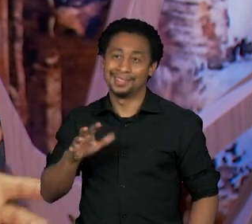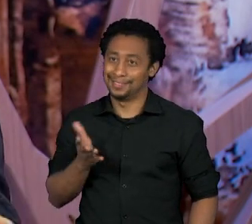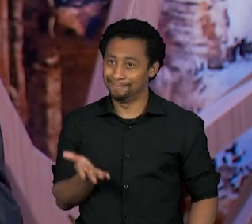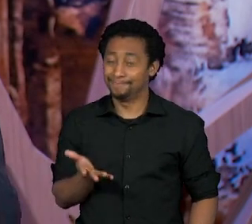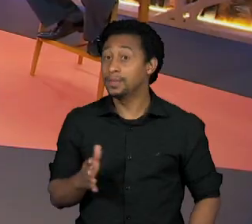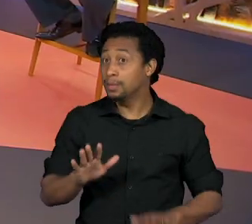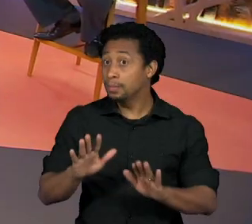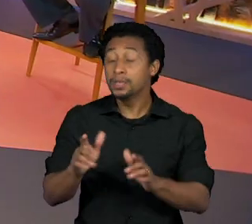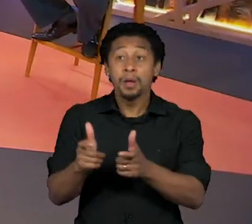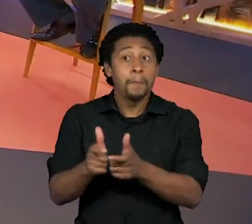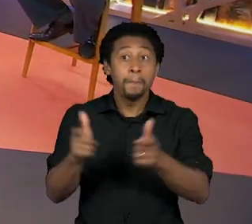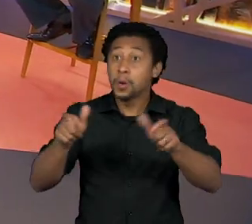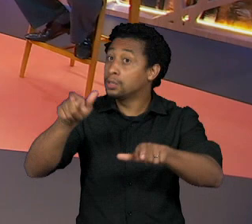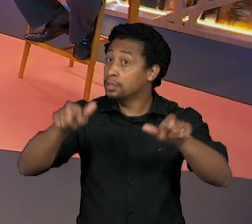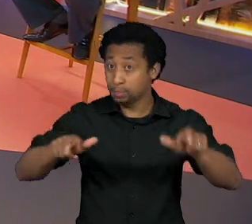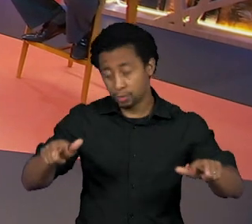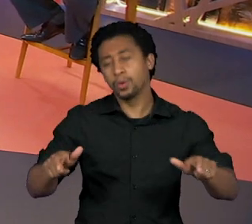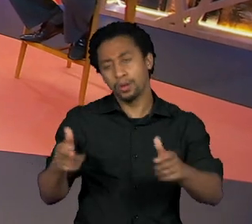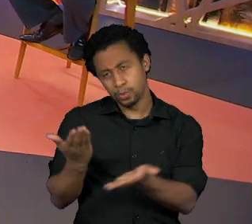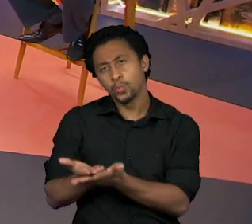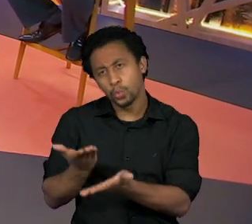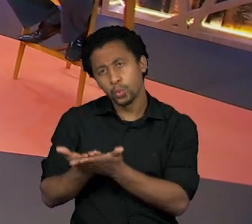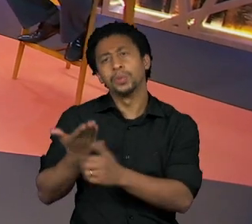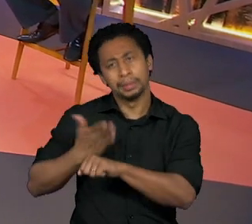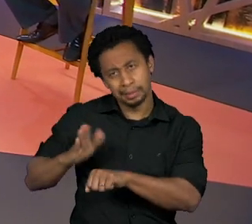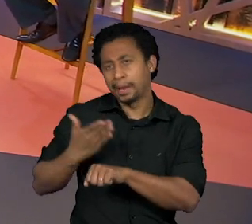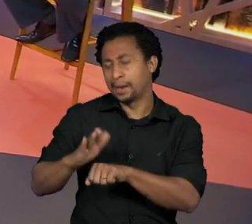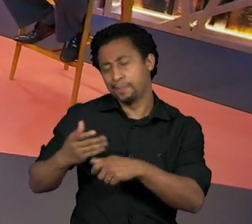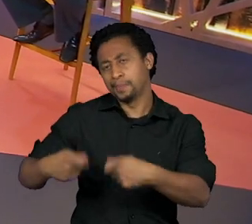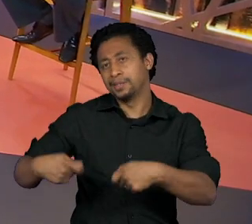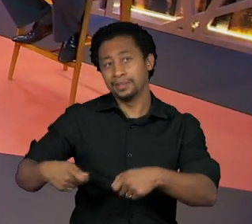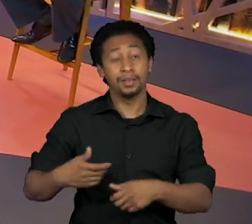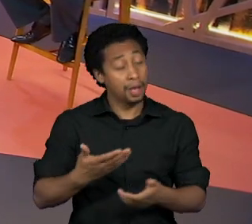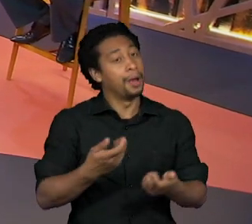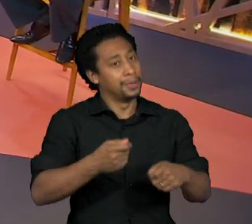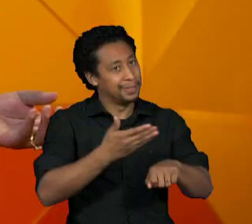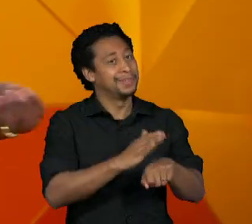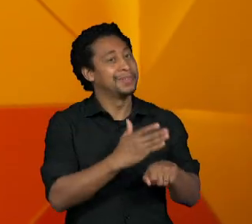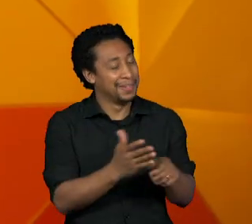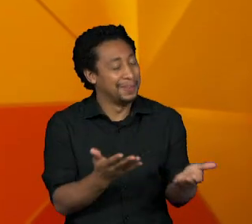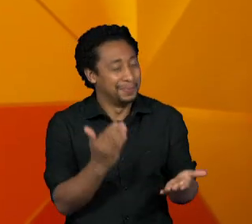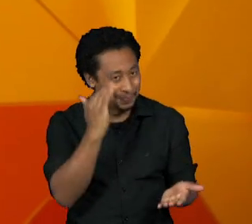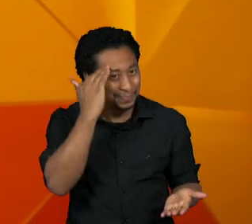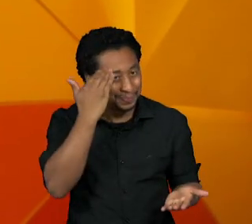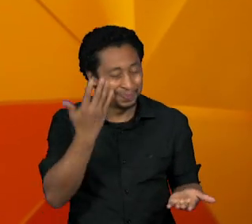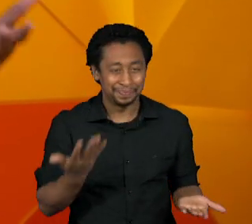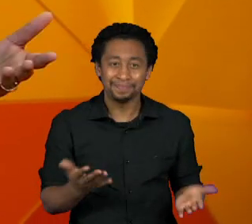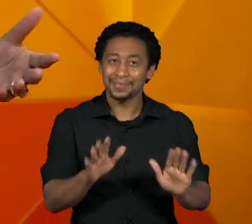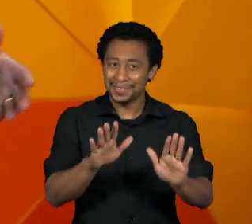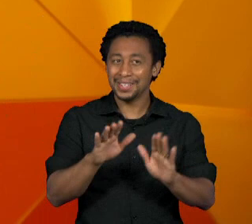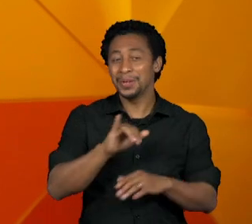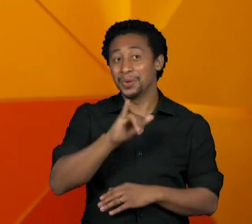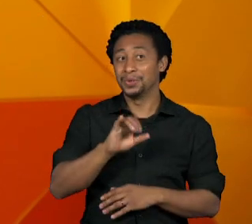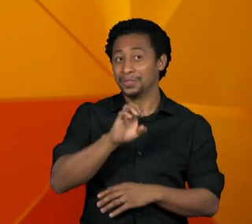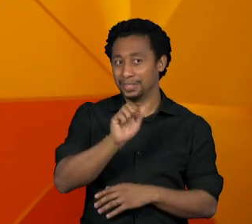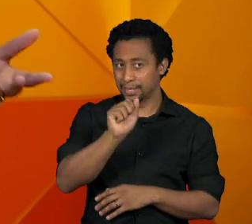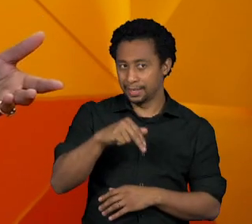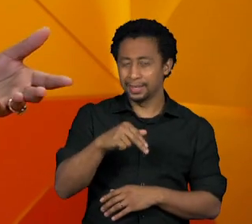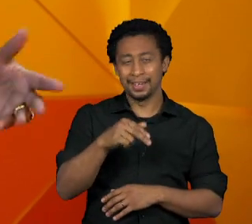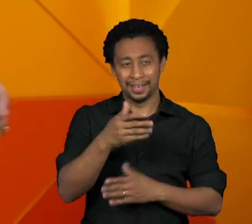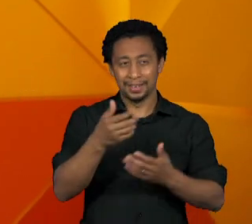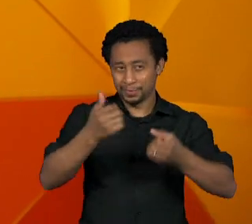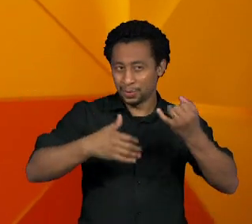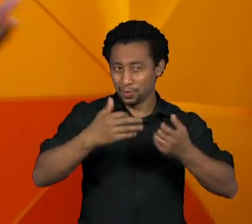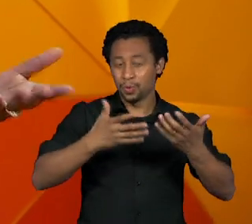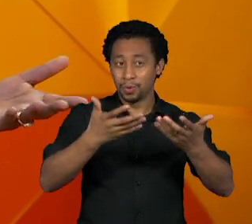grande maioria das pessoas é treino, treino, precisa treino. De treino. Precisa de treino, é treino. Fernando, o Jean falou ali que uma das missões dele é abrir um